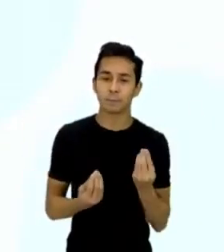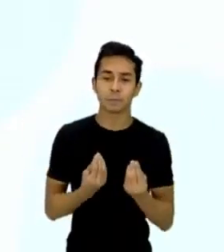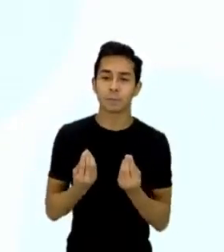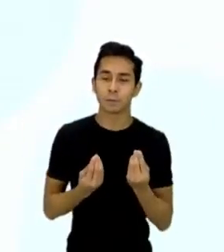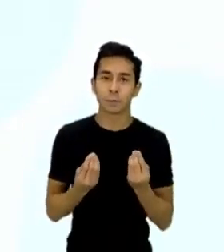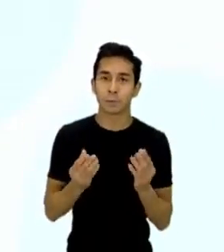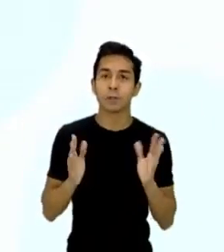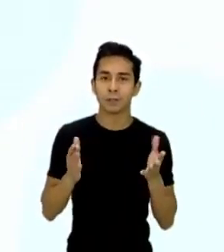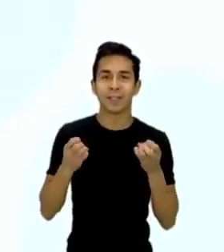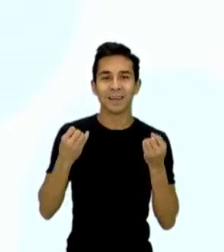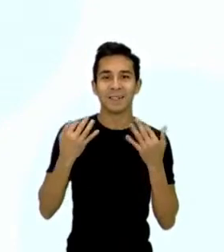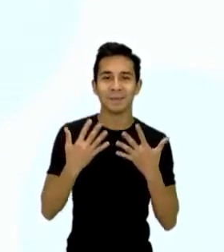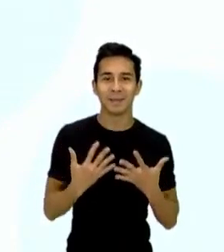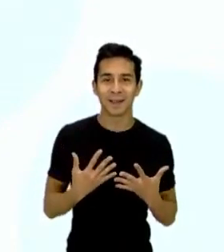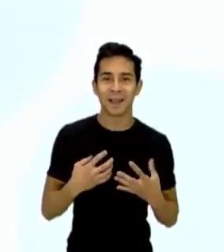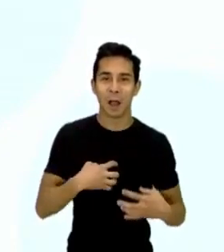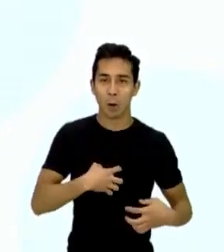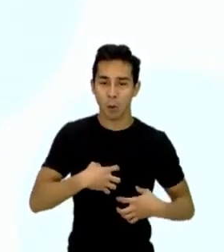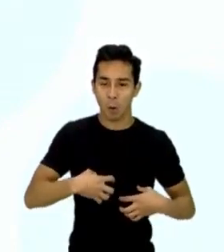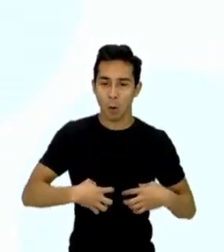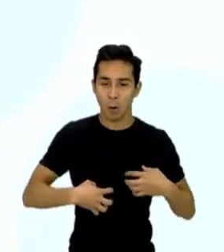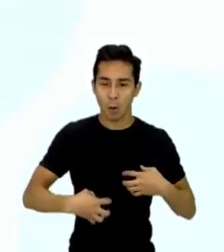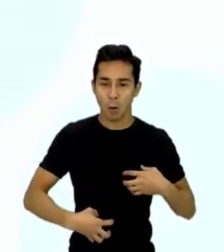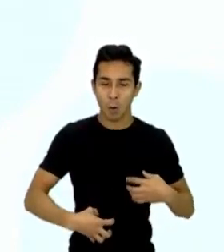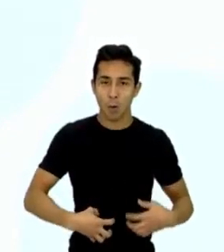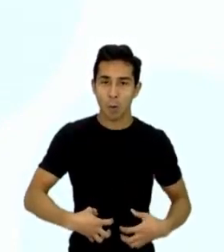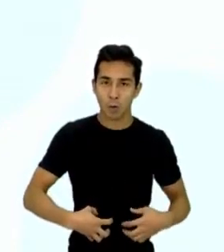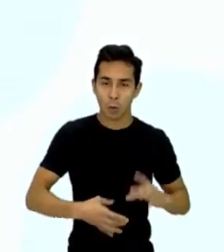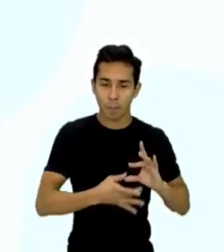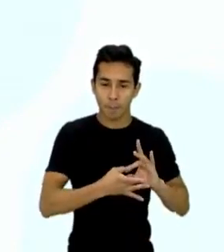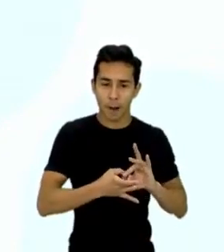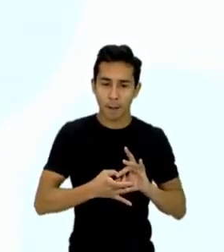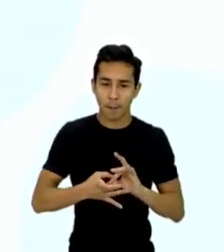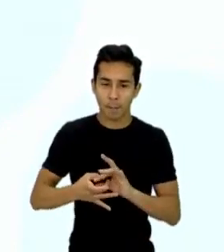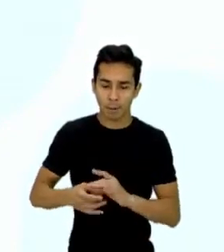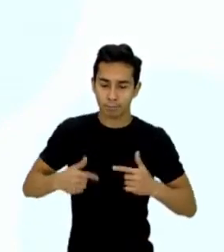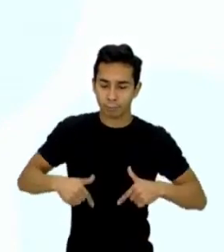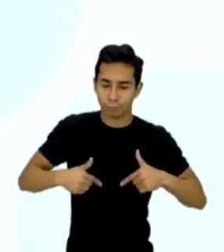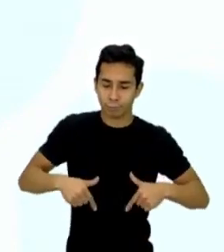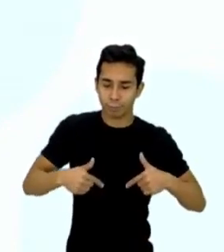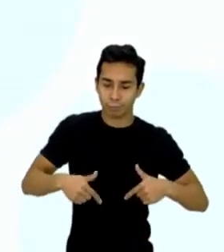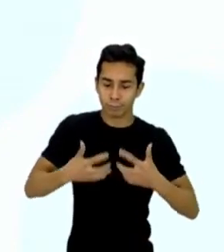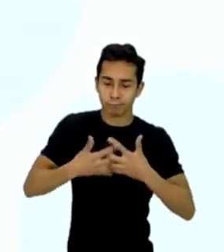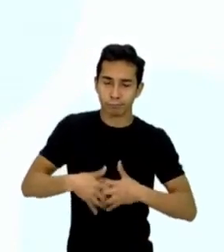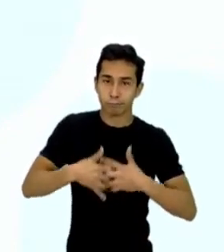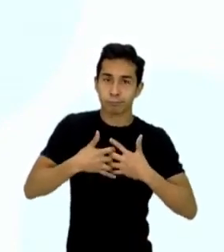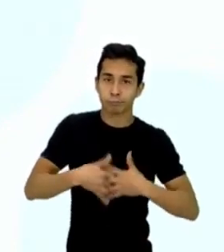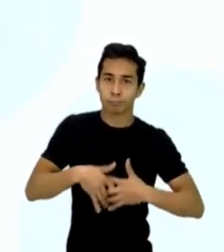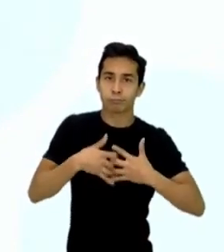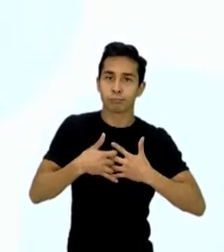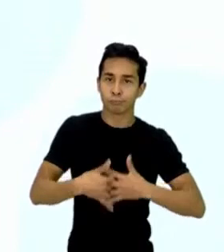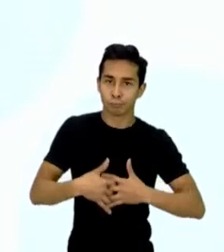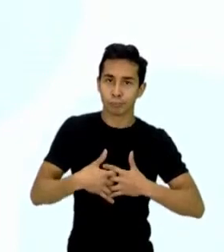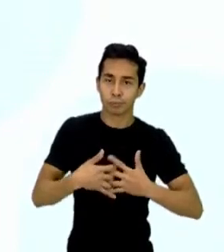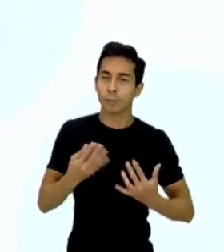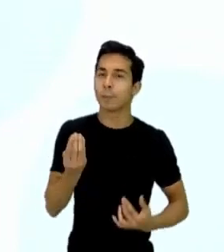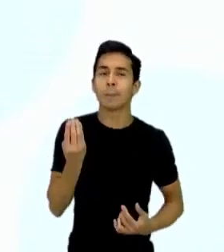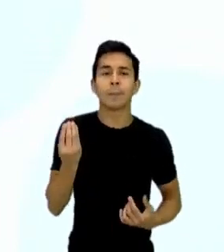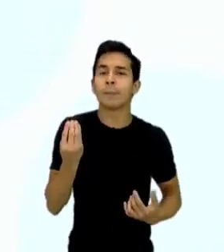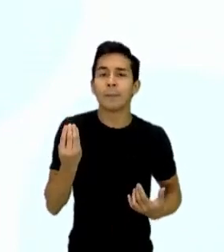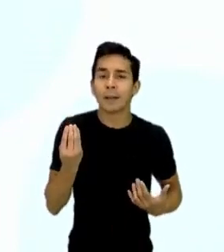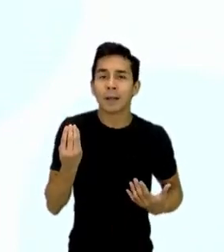falar, que trabalham de forma coordenada a fim de desempenhar